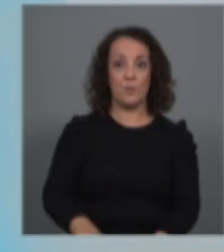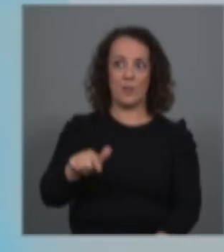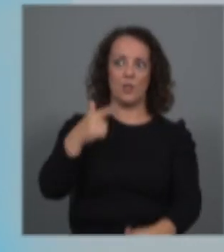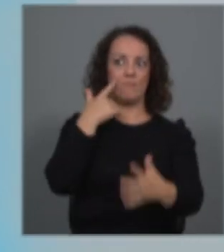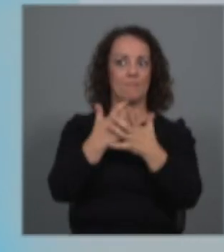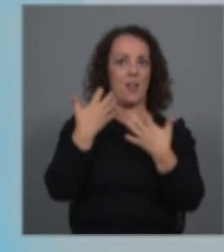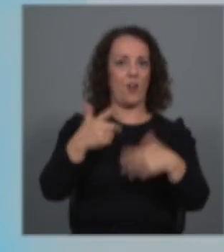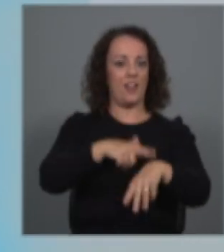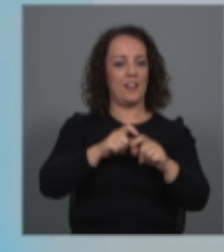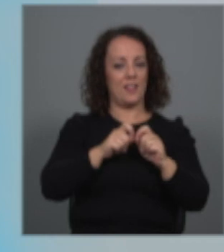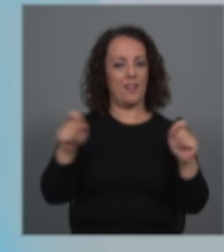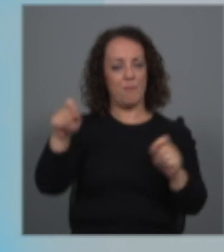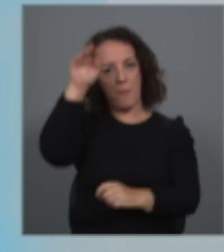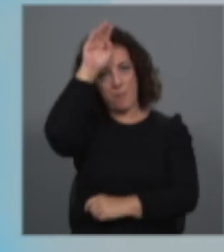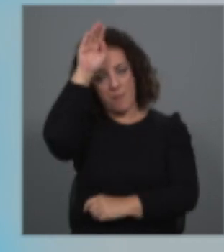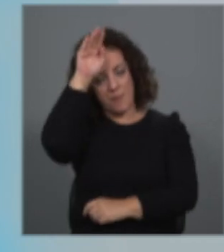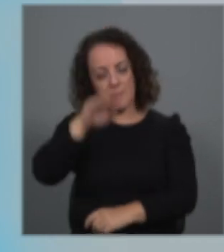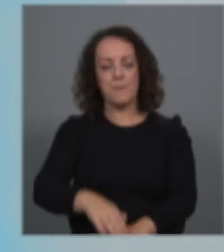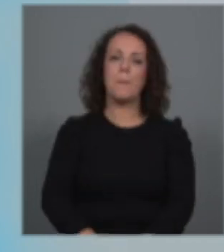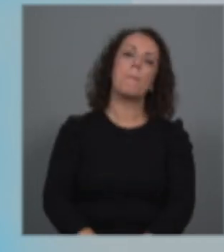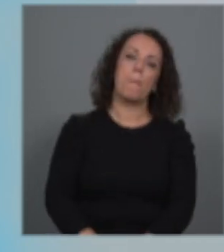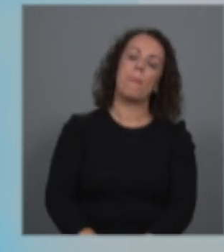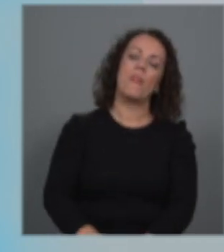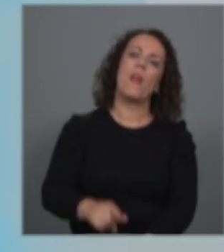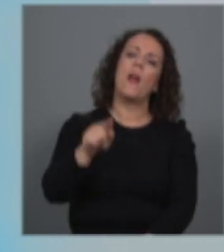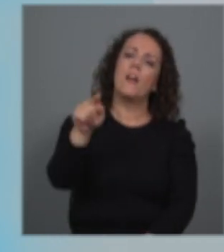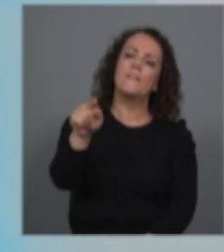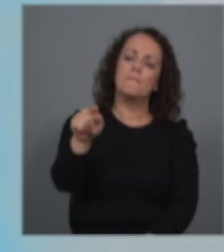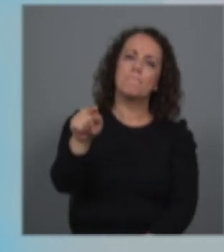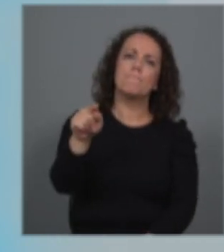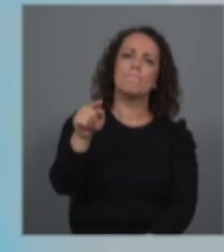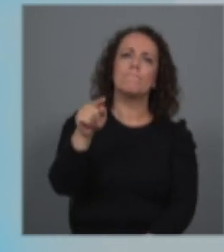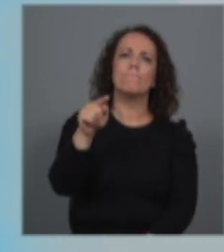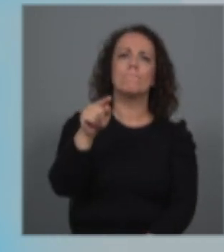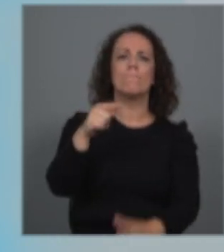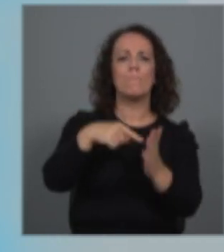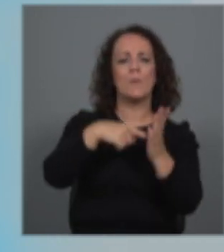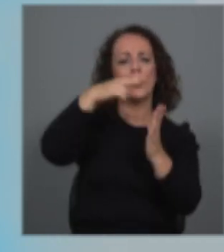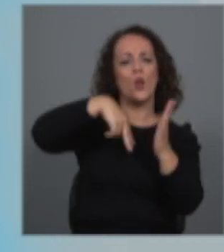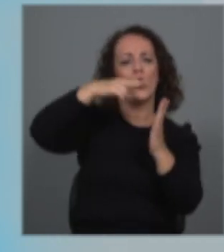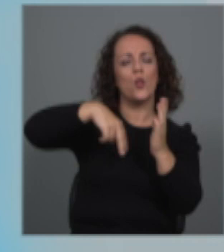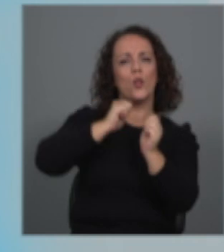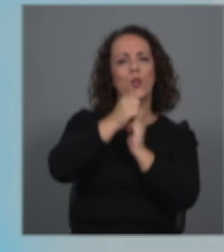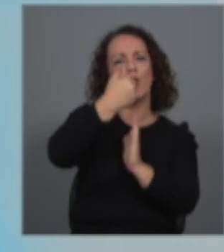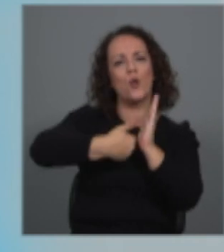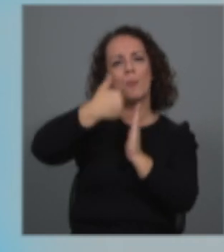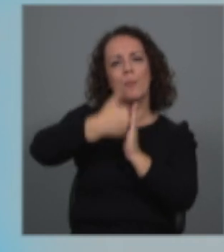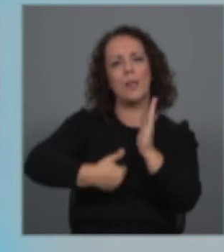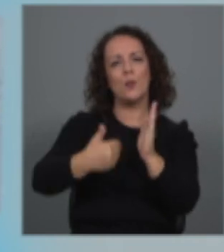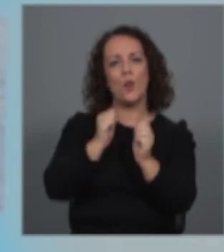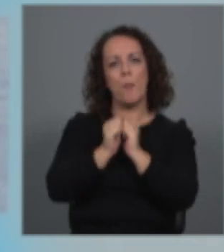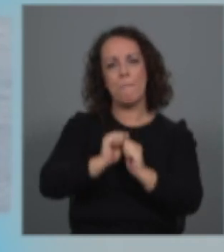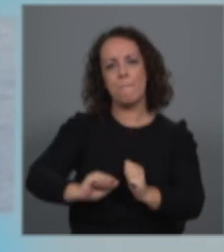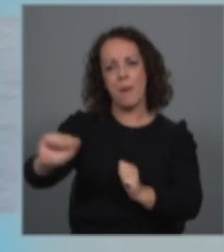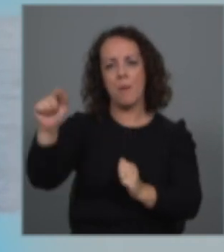do Papa Francisco. E o comentário que o Frei Fabrício vai fazendo ao documento do Papa, Fratelli Tutti, a partir